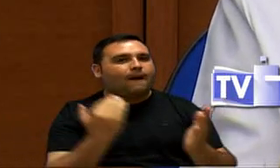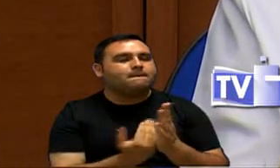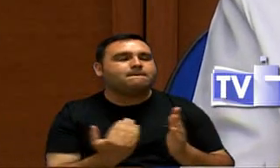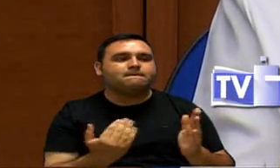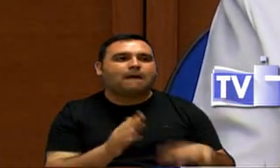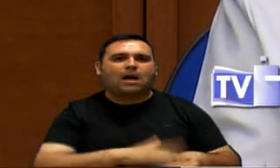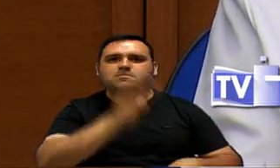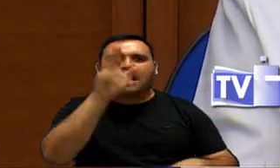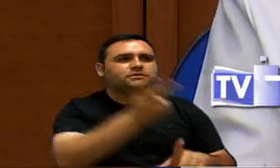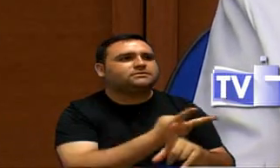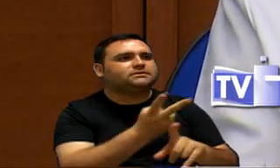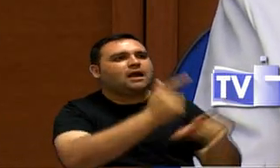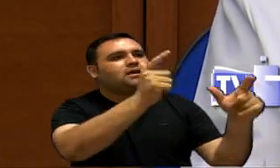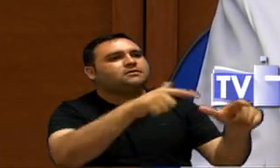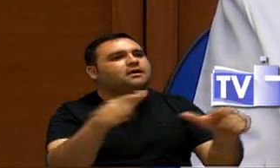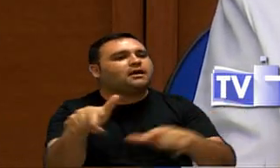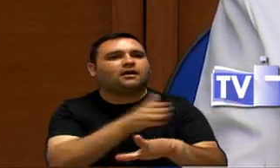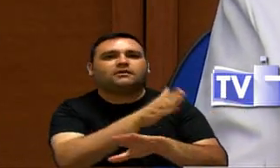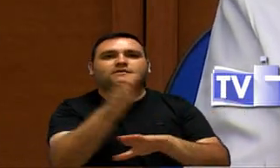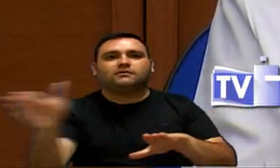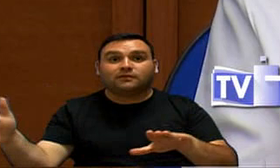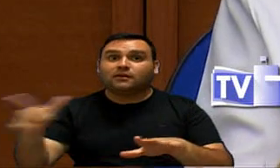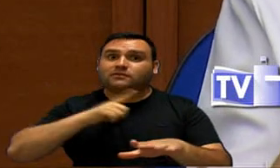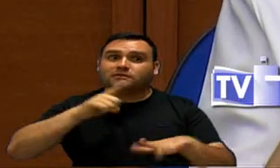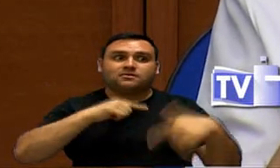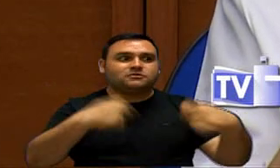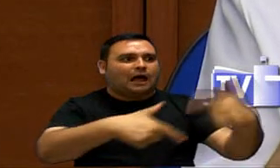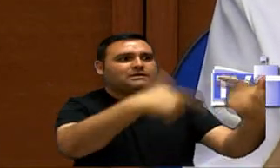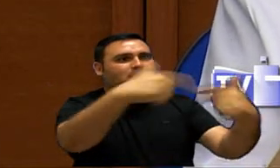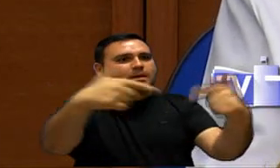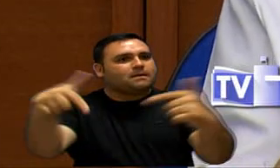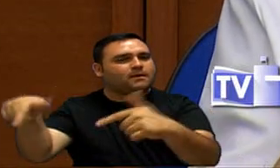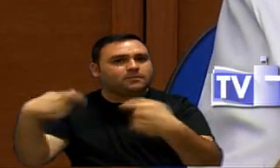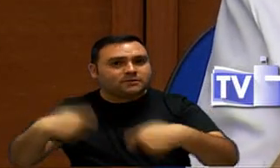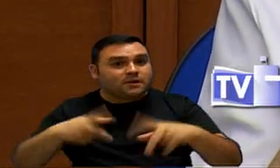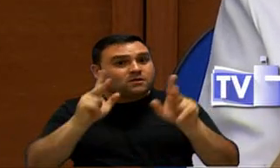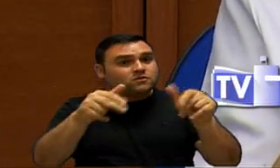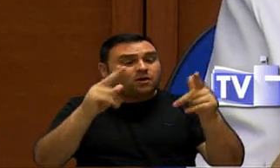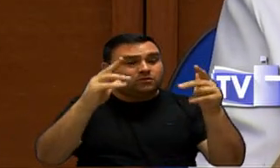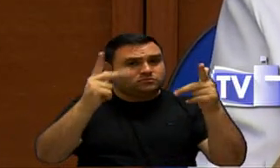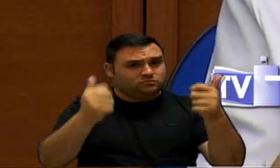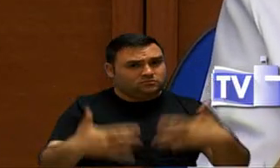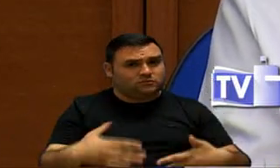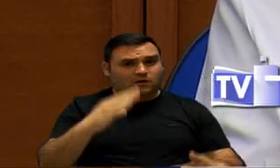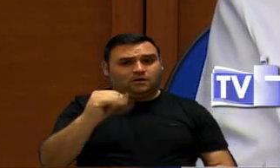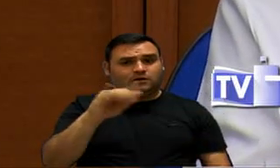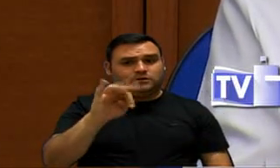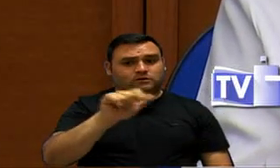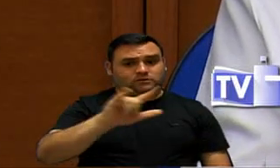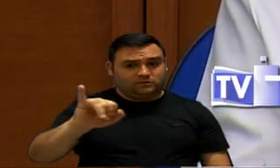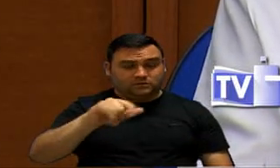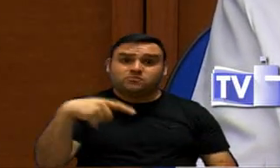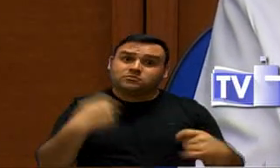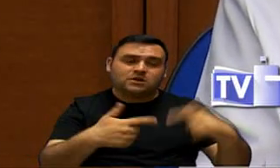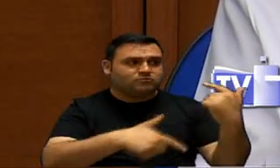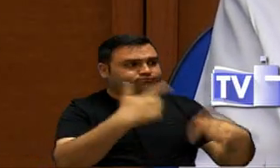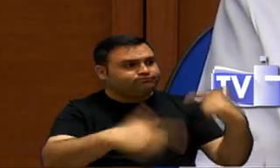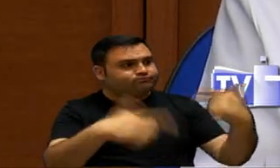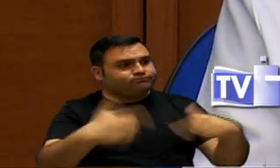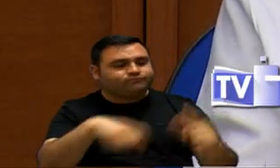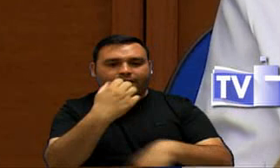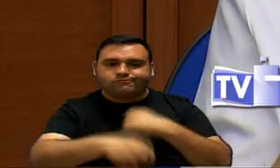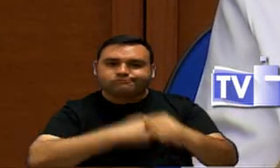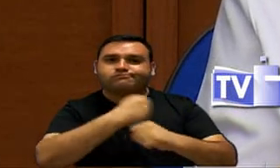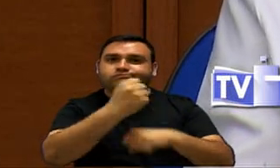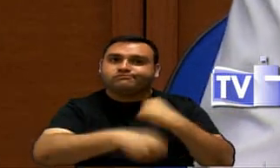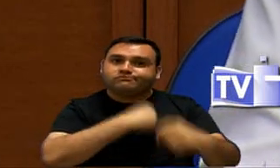procura a todas essas estruturas que nós temos hoje. Elas vão ter que funcionar. Como disse a professora Castelli, nós vamos ter que fazer que funcione. A cada ano a